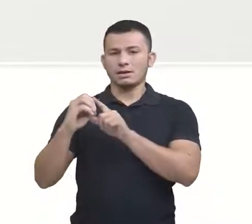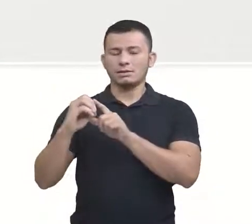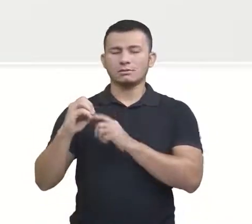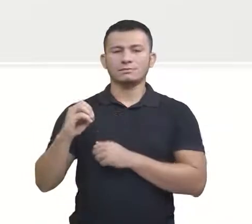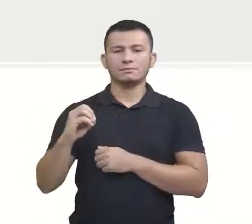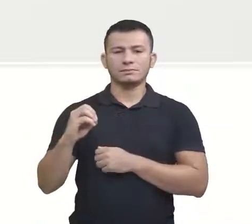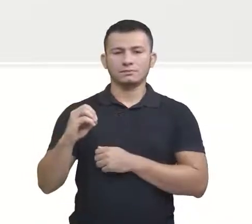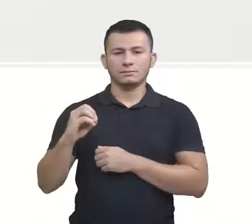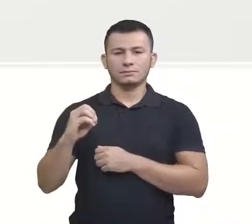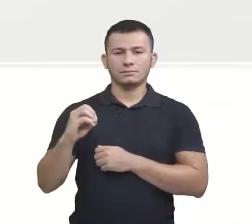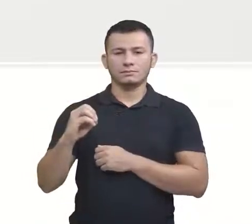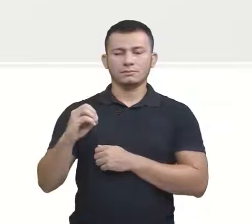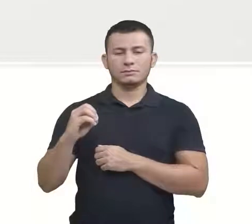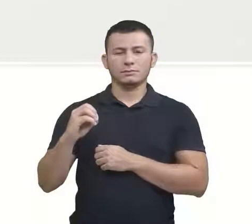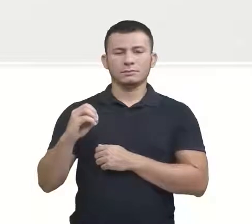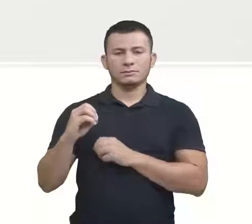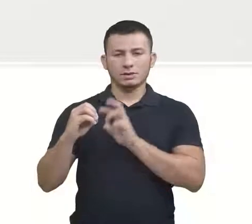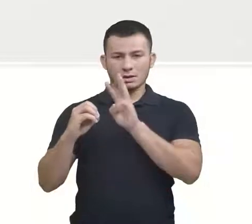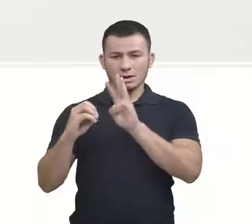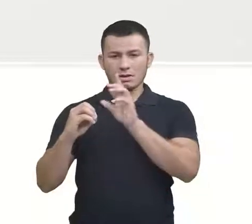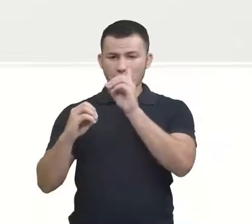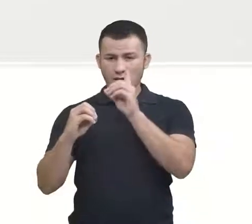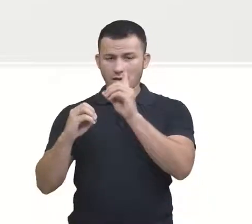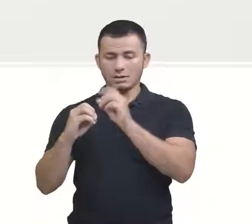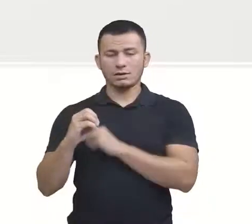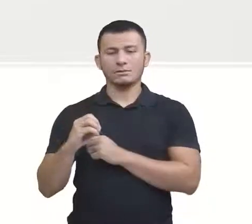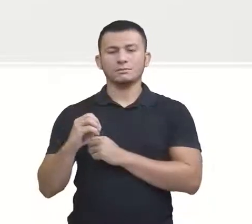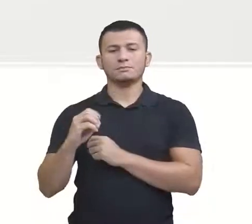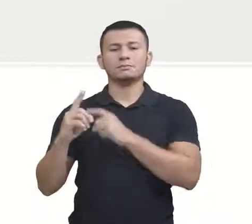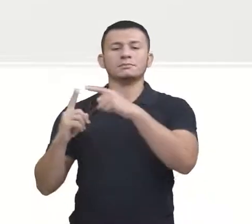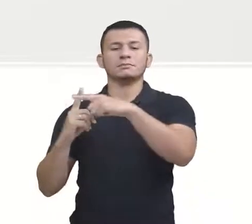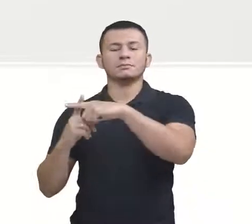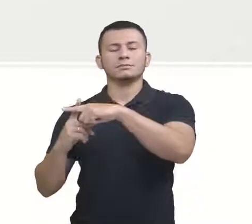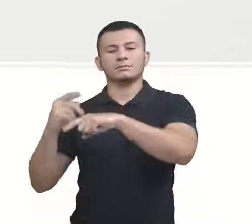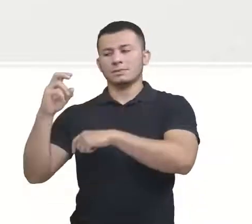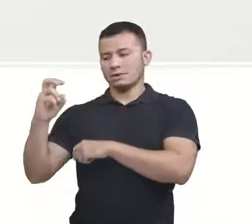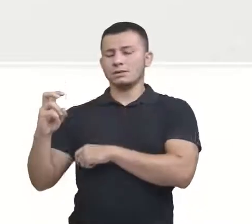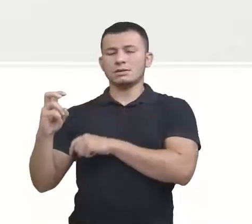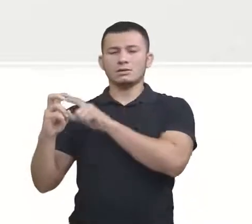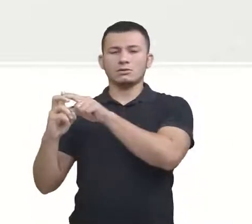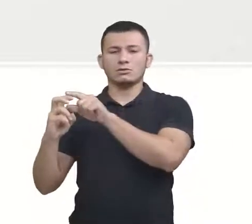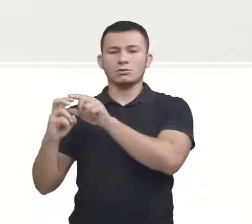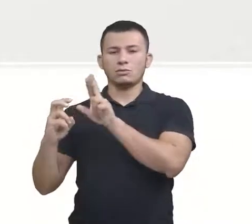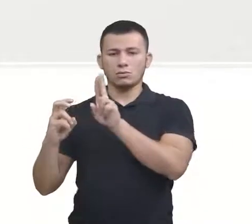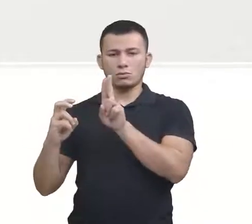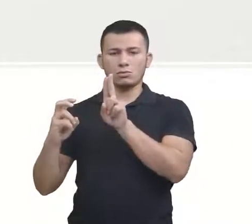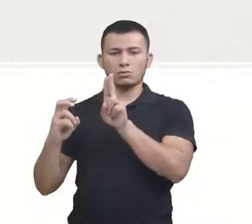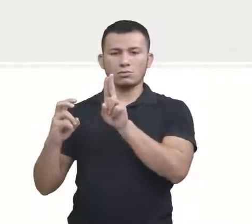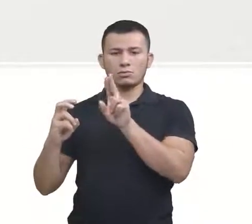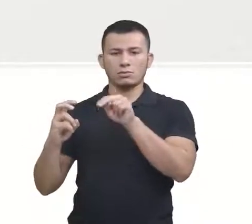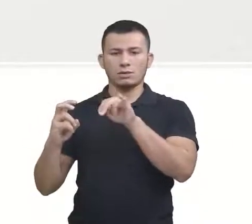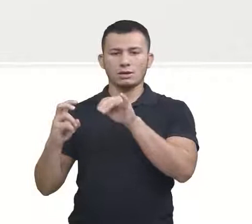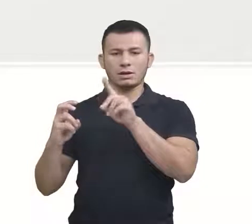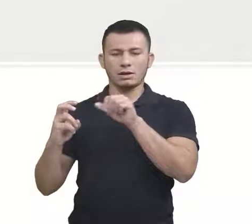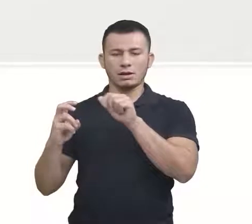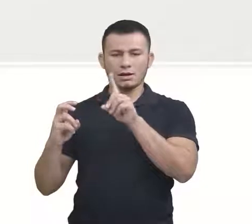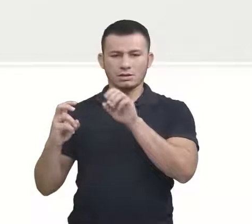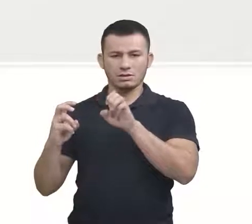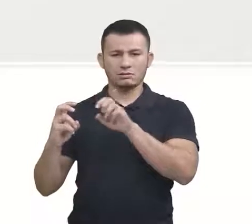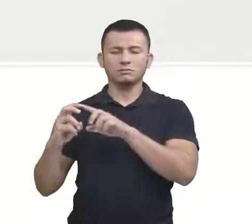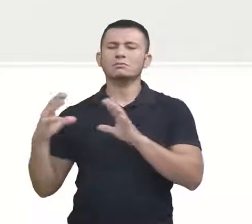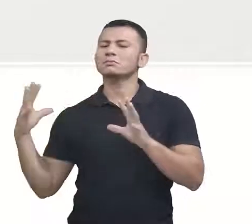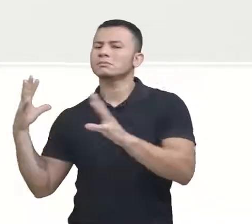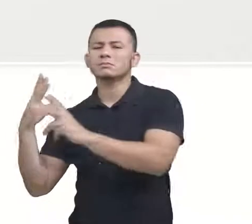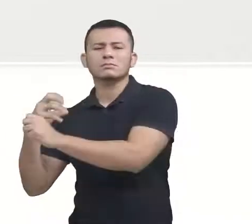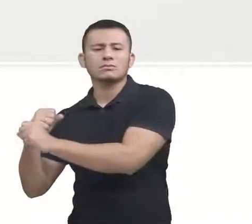dia três dezenas e eu tenho 5 unidades eu vou